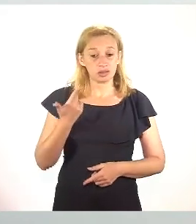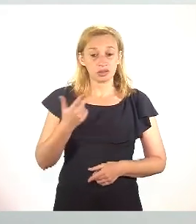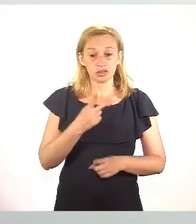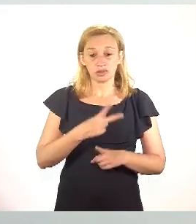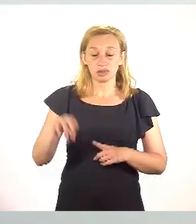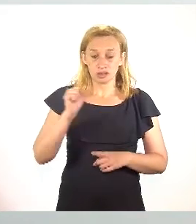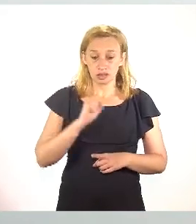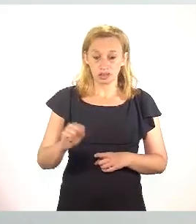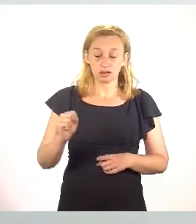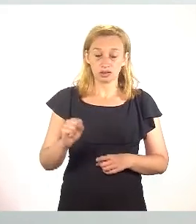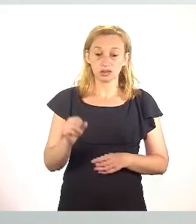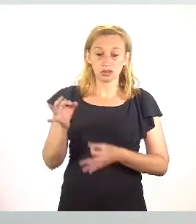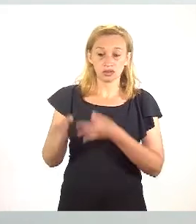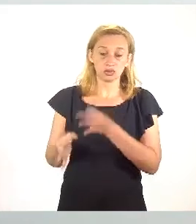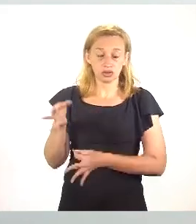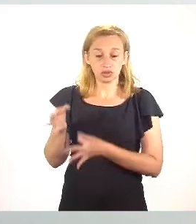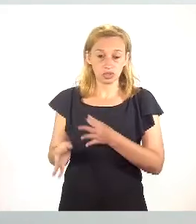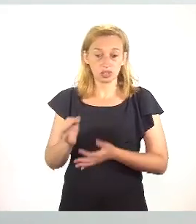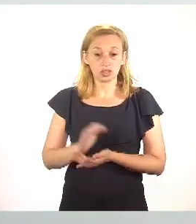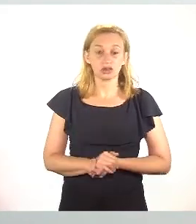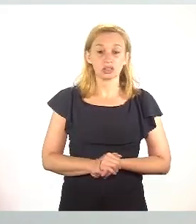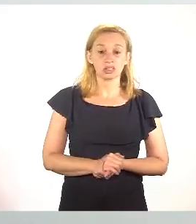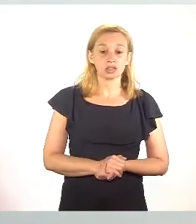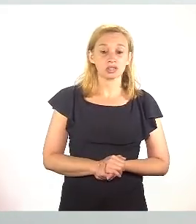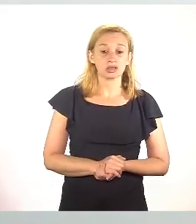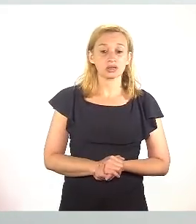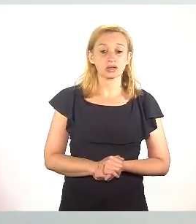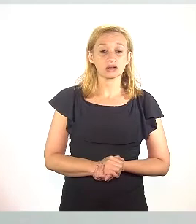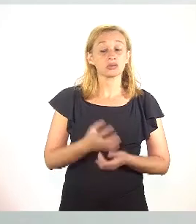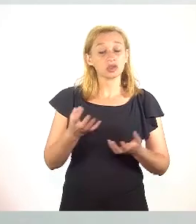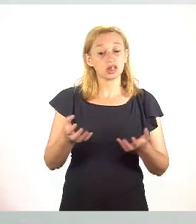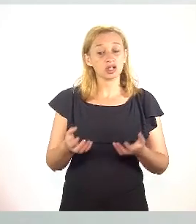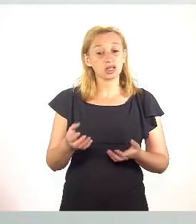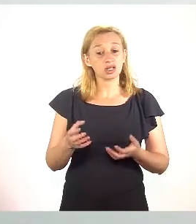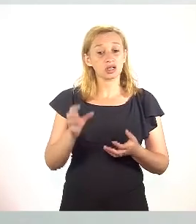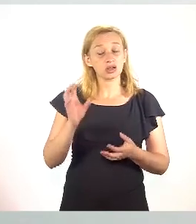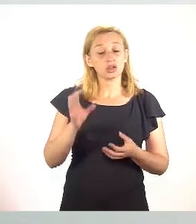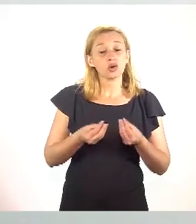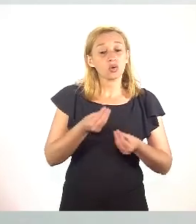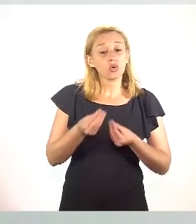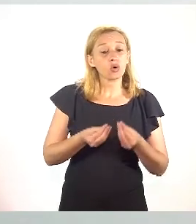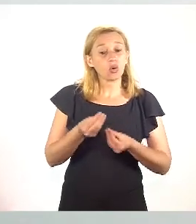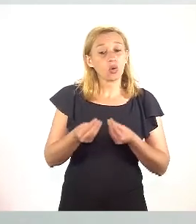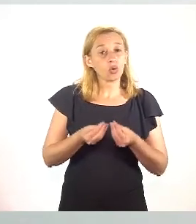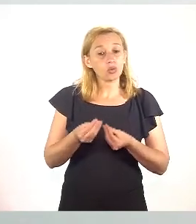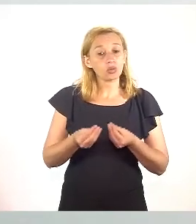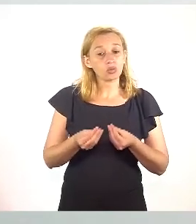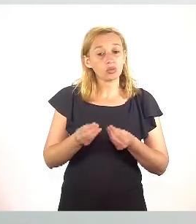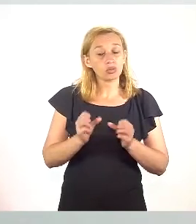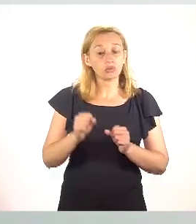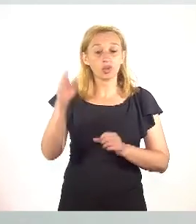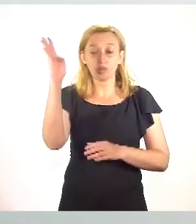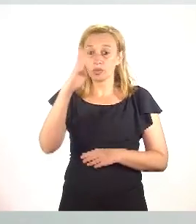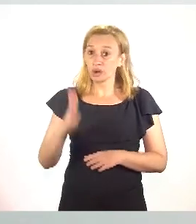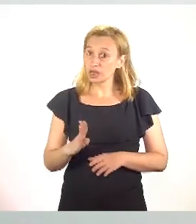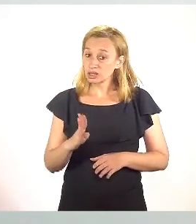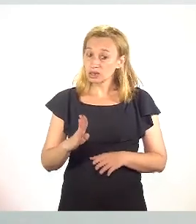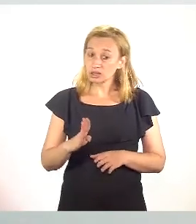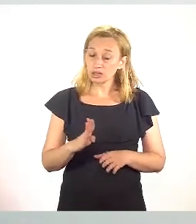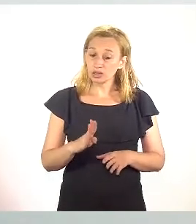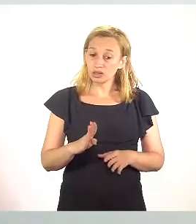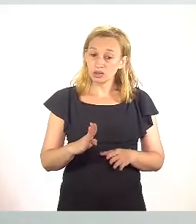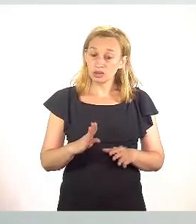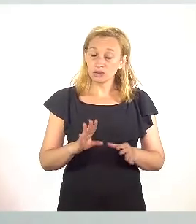essa decisão dela. Eu queria ver a sua ótica sobre esse problema. Como é que podemos ter no Brasil uma forma